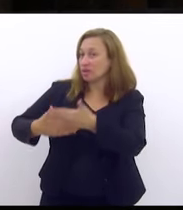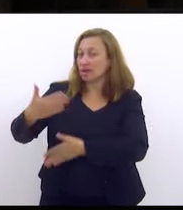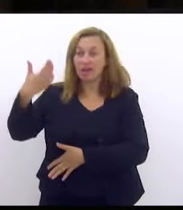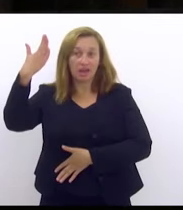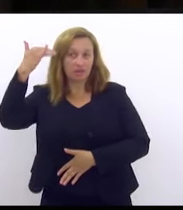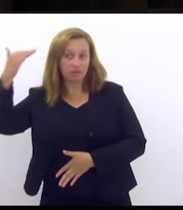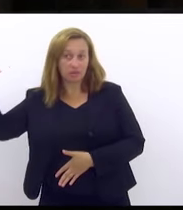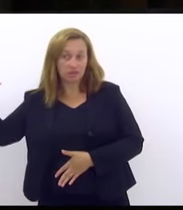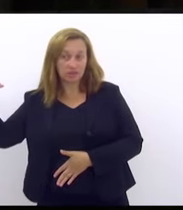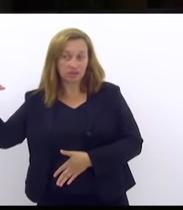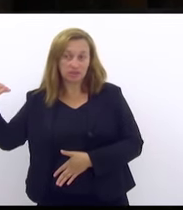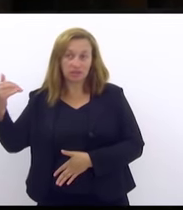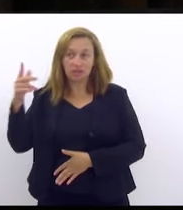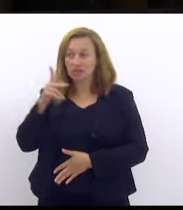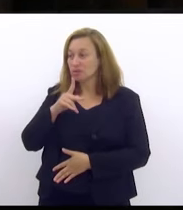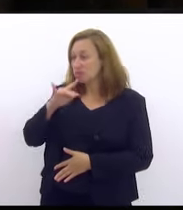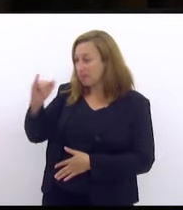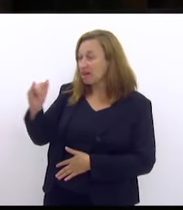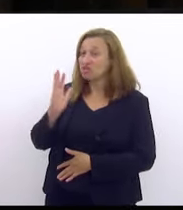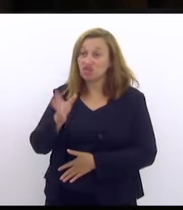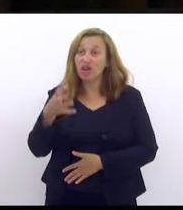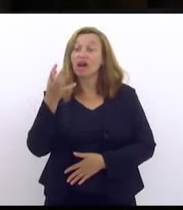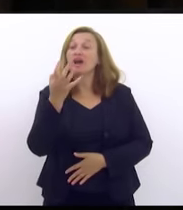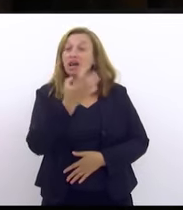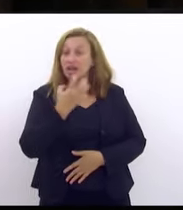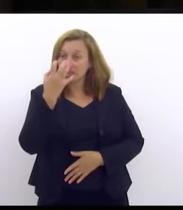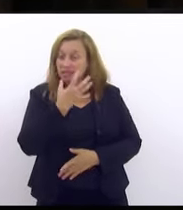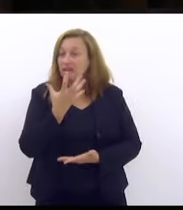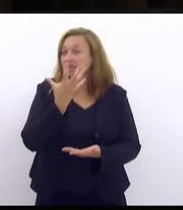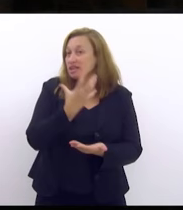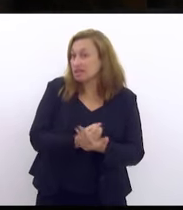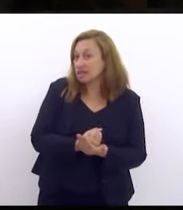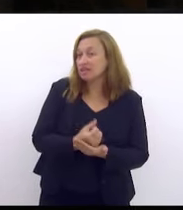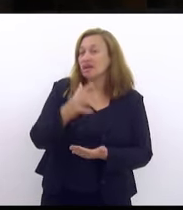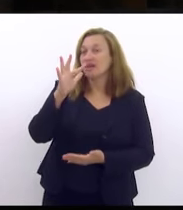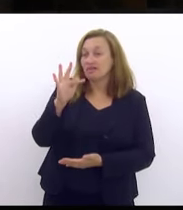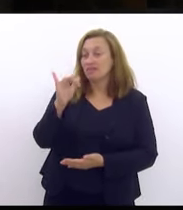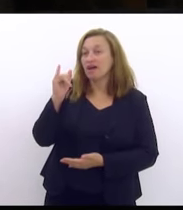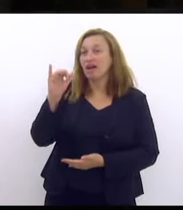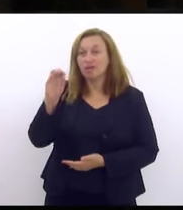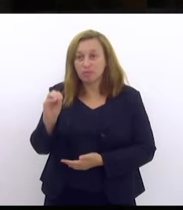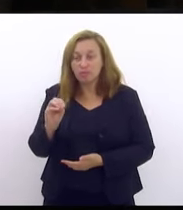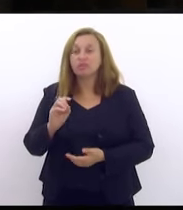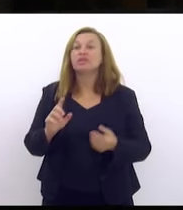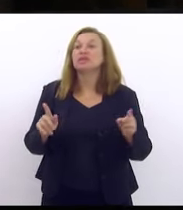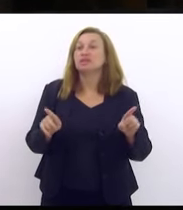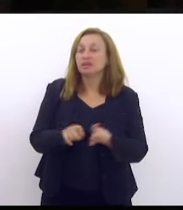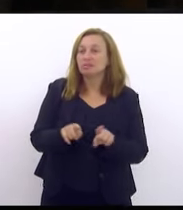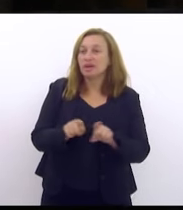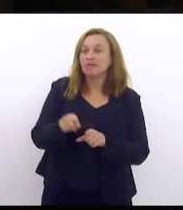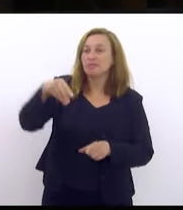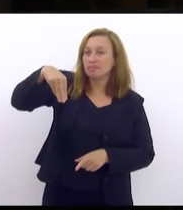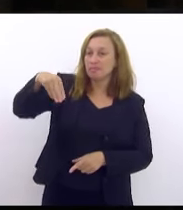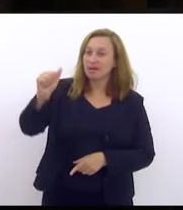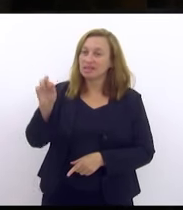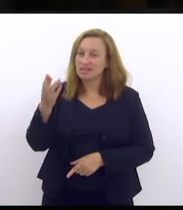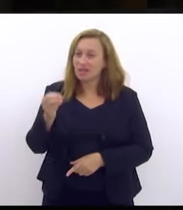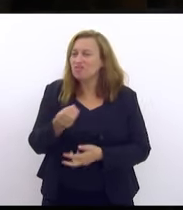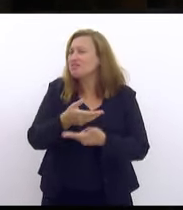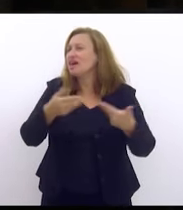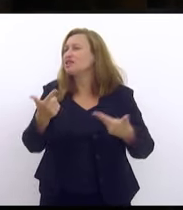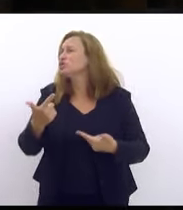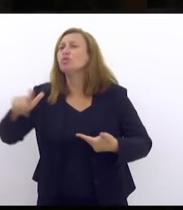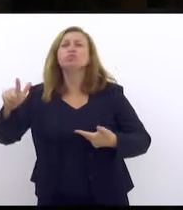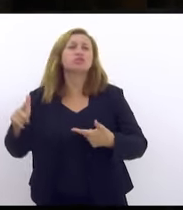Tudo é do Pai, também já foi cantada e gravada pelo padre Fábio de Mello, padre Marcelo, mas, além de tantas, tem